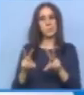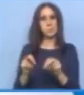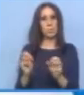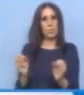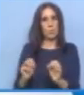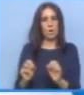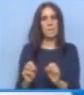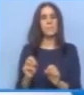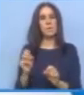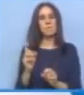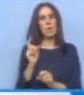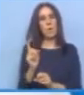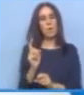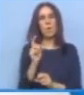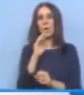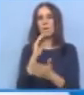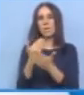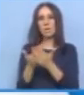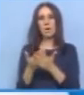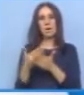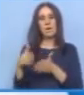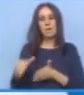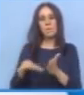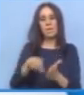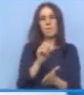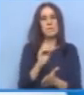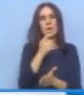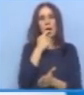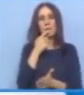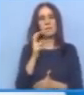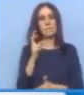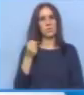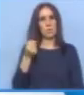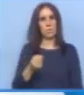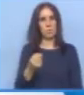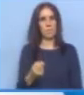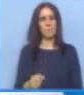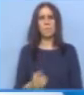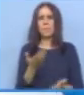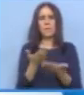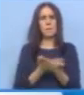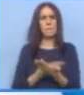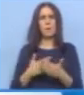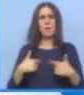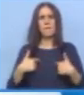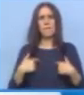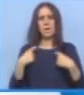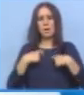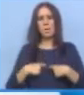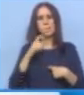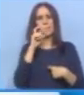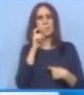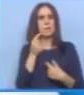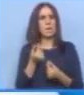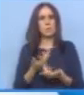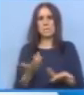e ordenou-lhes que nada levassem para o caminho a não ser o bastão. Nem pão, nem alforjes, nem dinheiro,